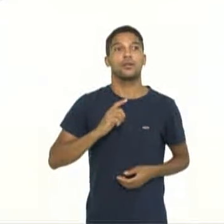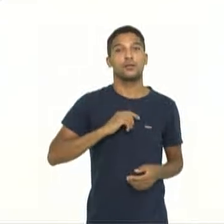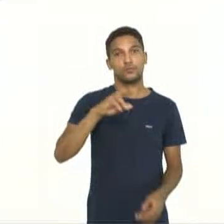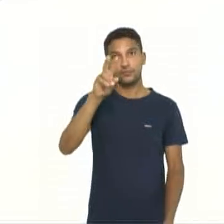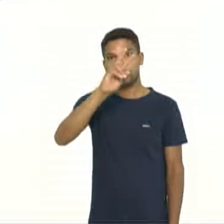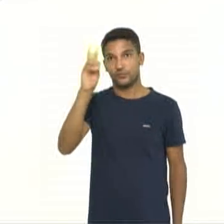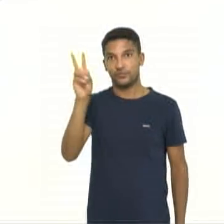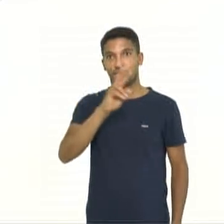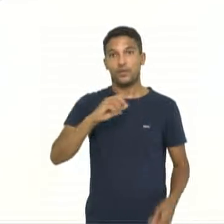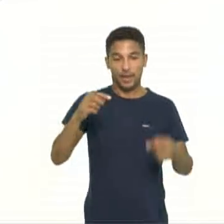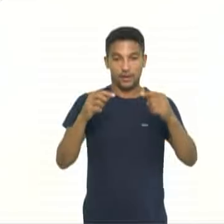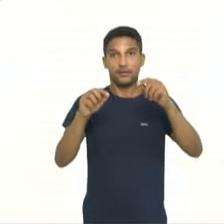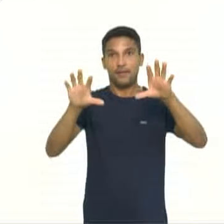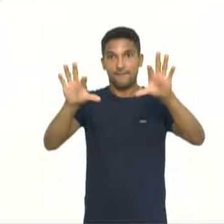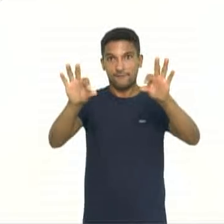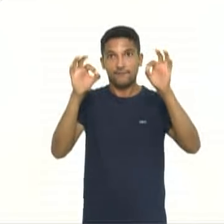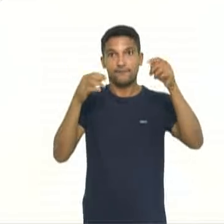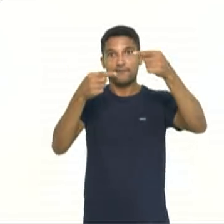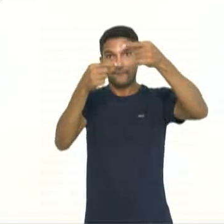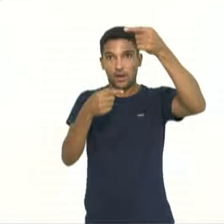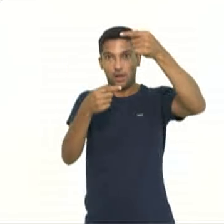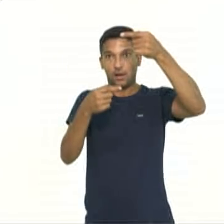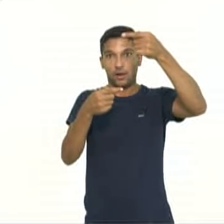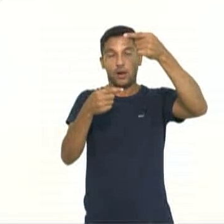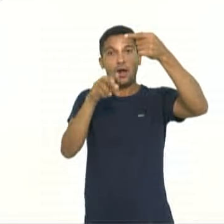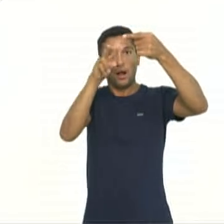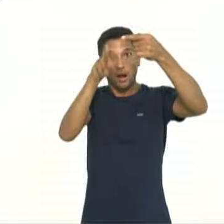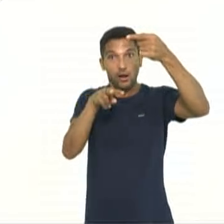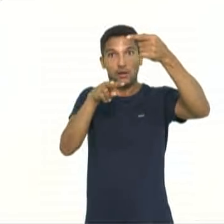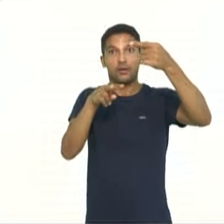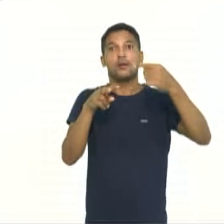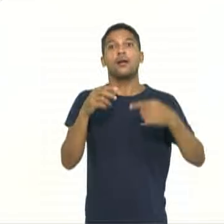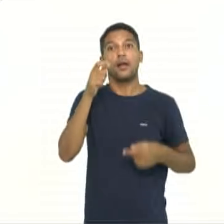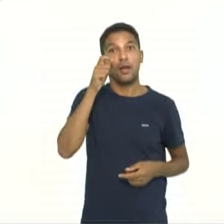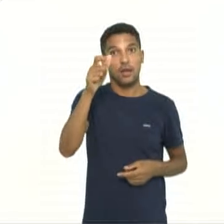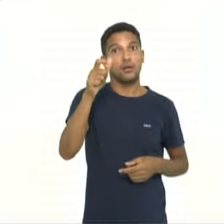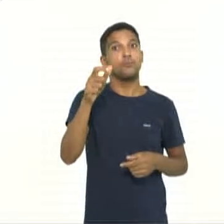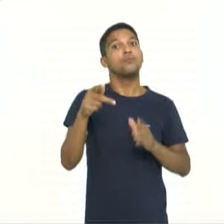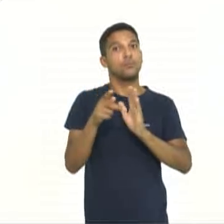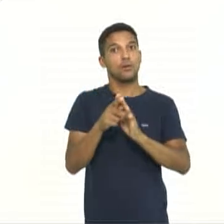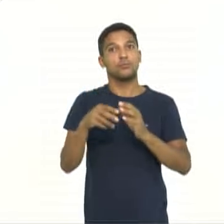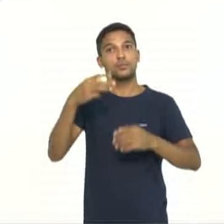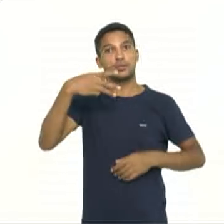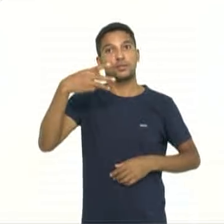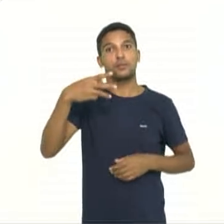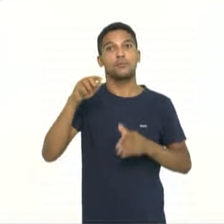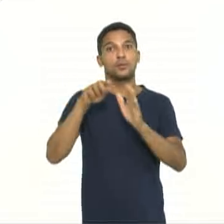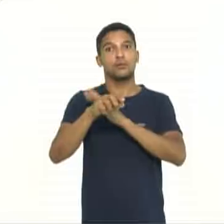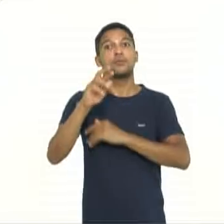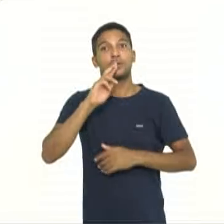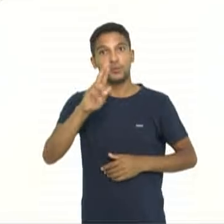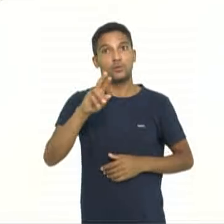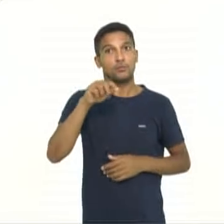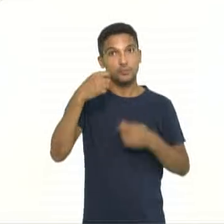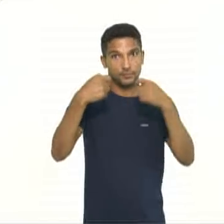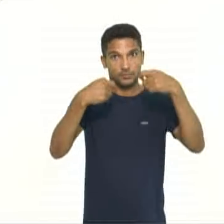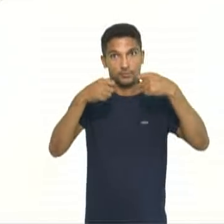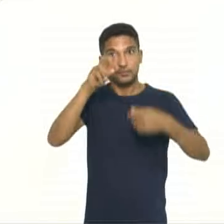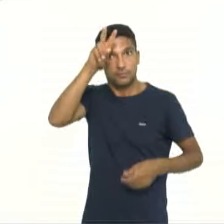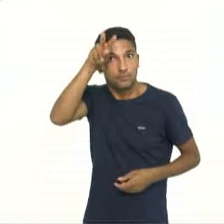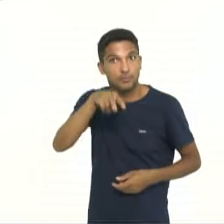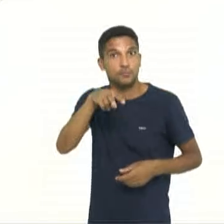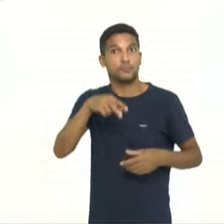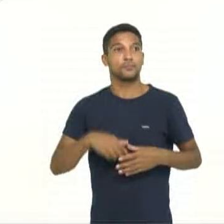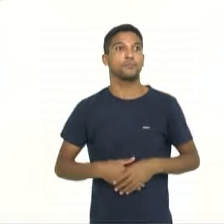fragmento que nos interessa para dar conta de responder ao enunciado da terceira questão. Então, eu vou pedir para vocês localizarem